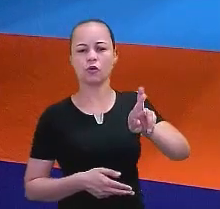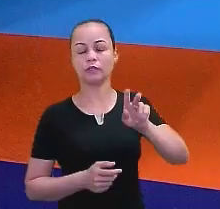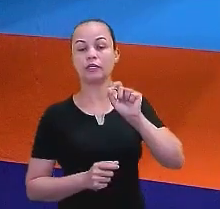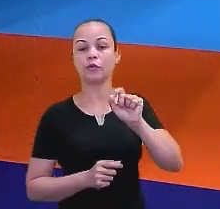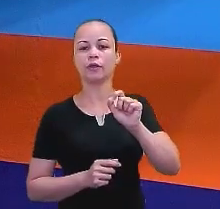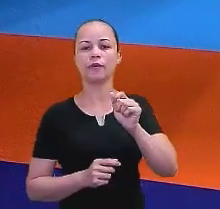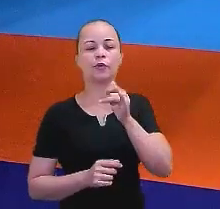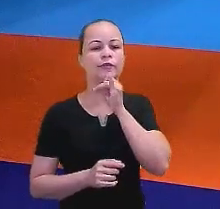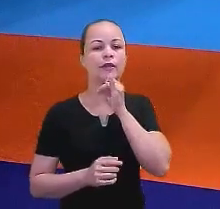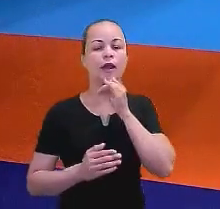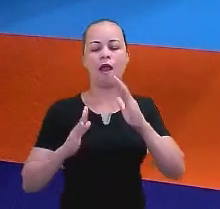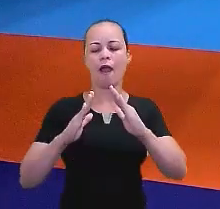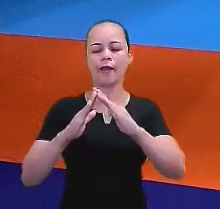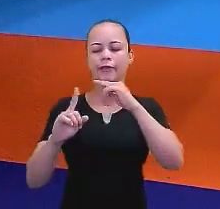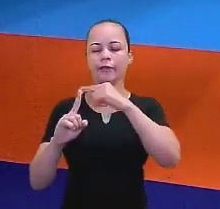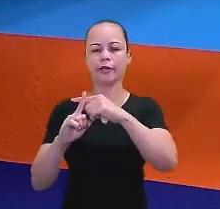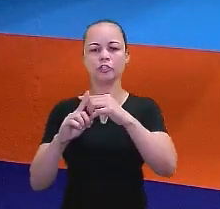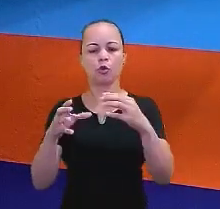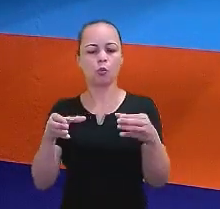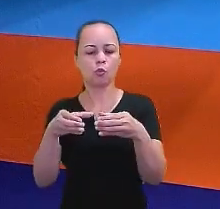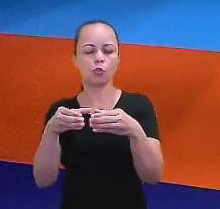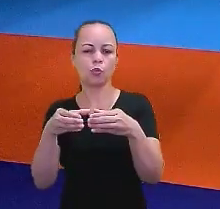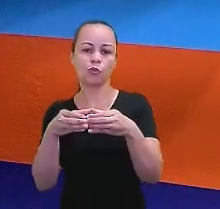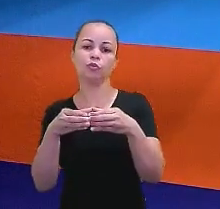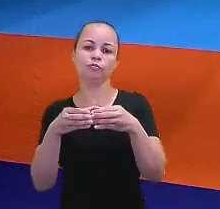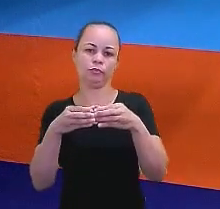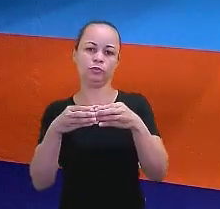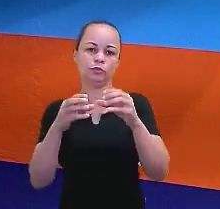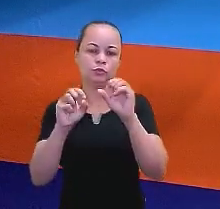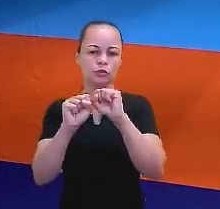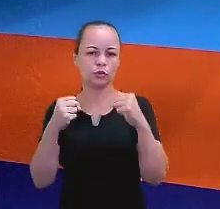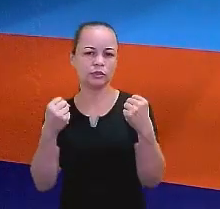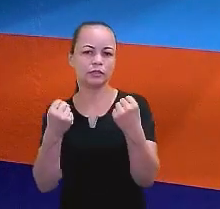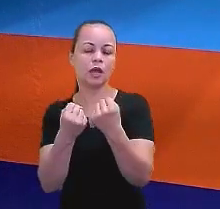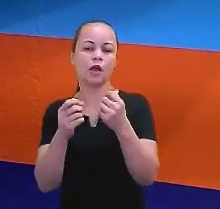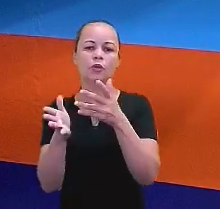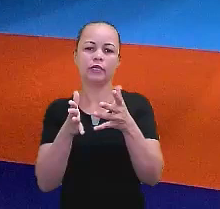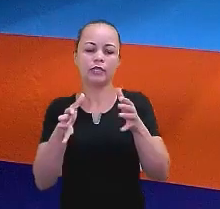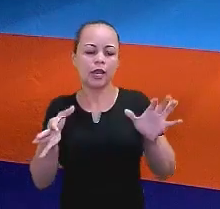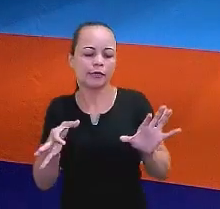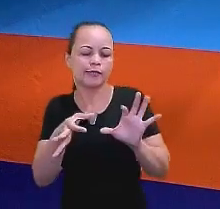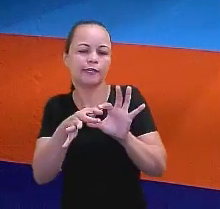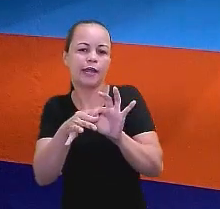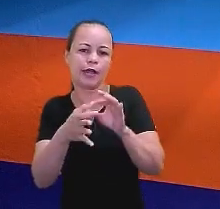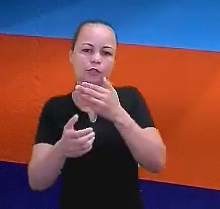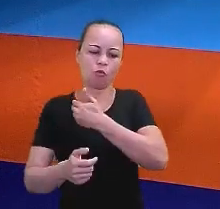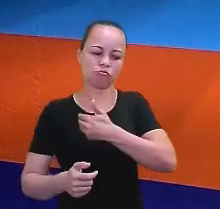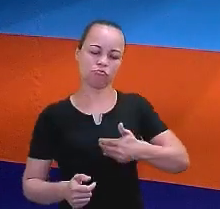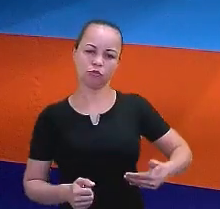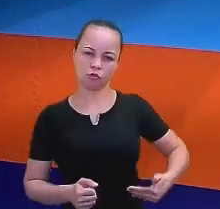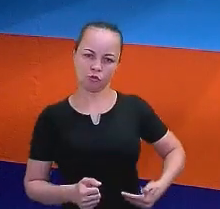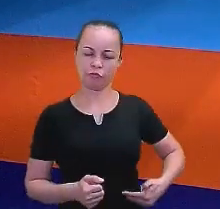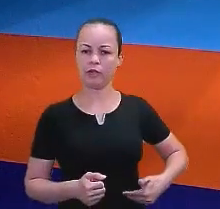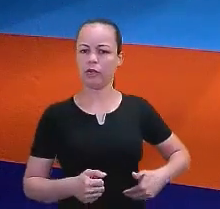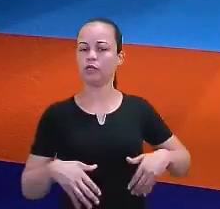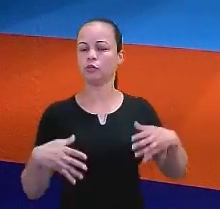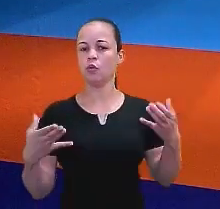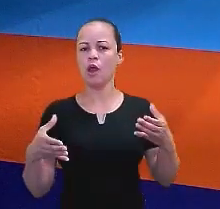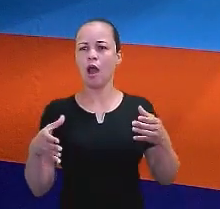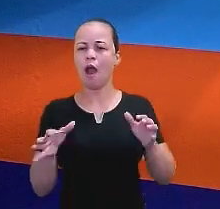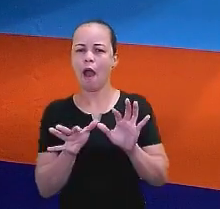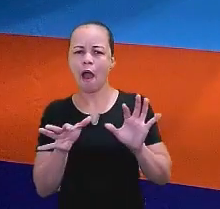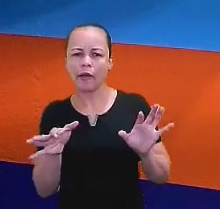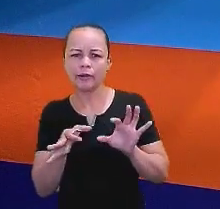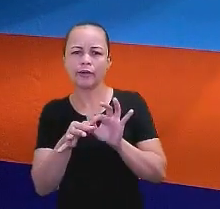um grupo social que, se aliado ao governo, se aliado à monarquia,